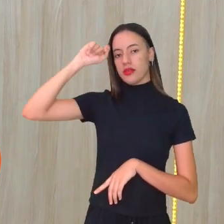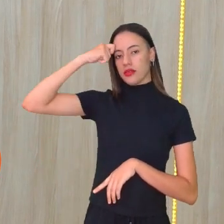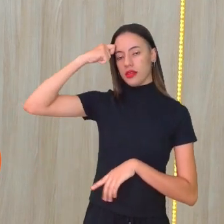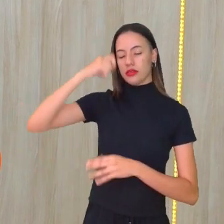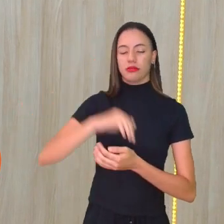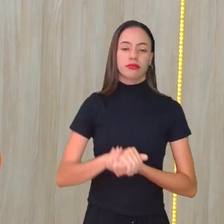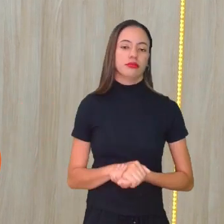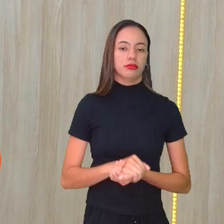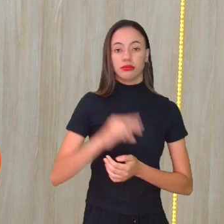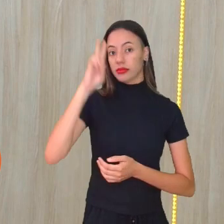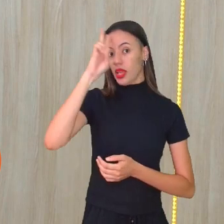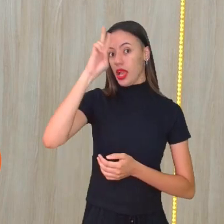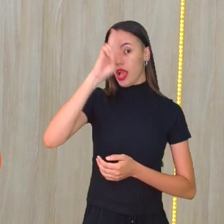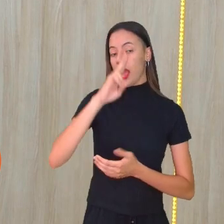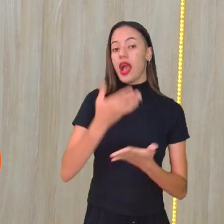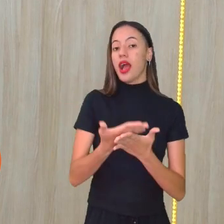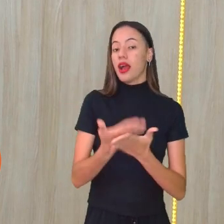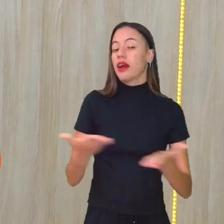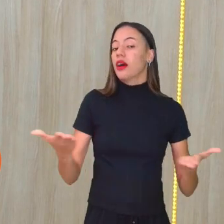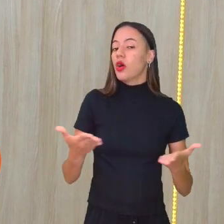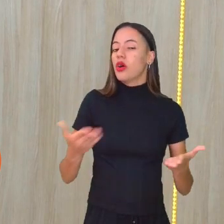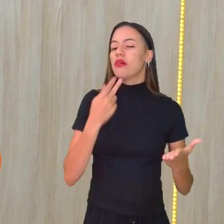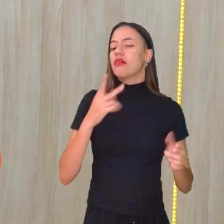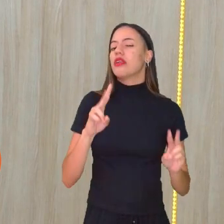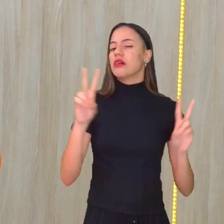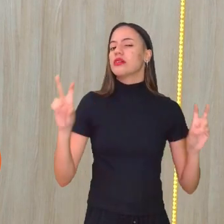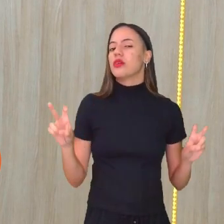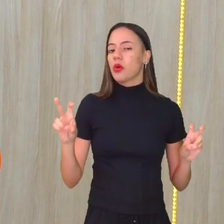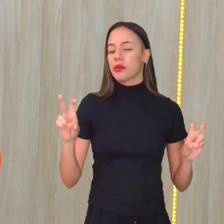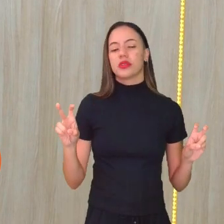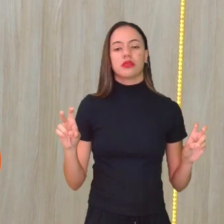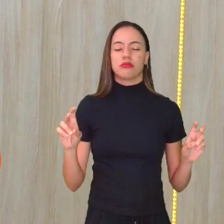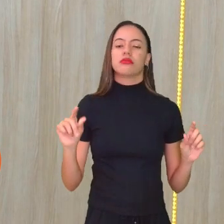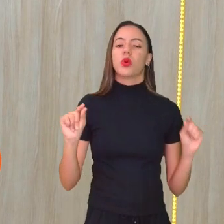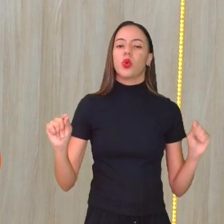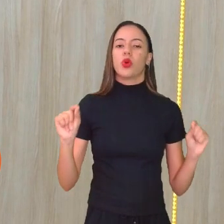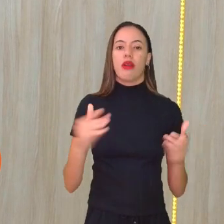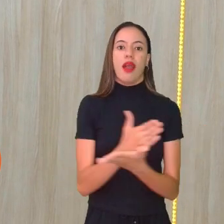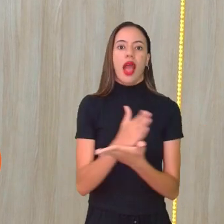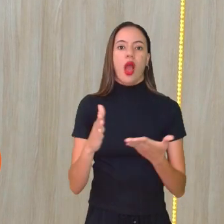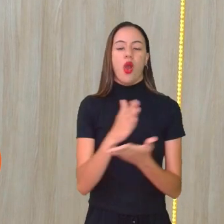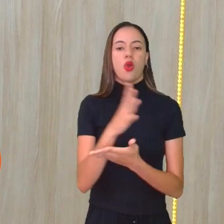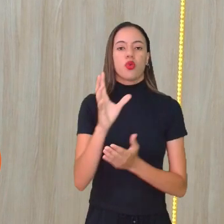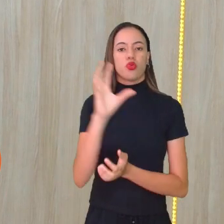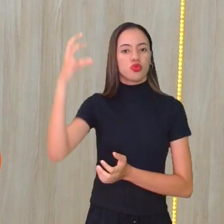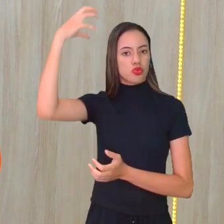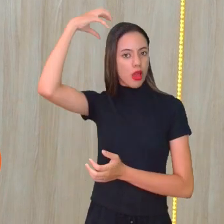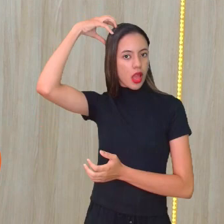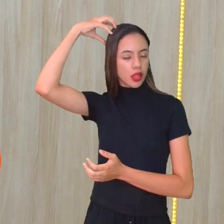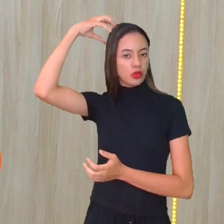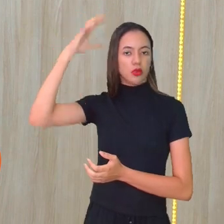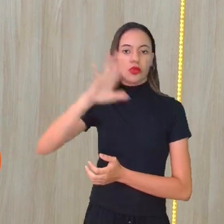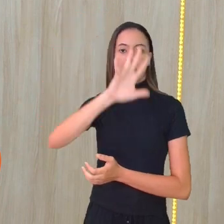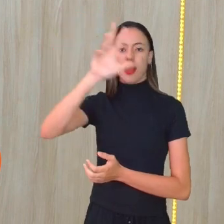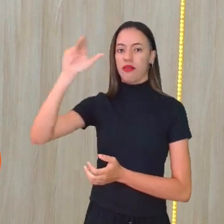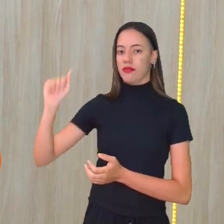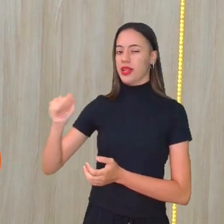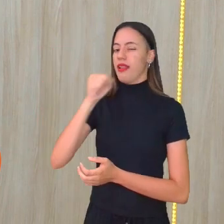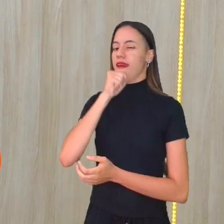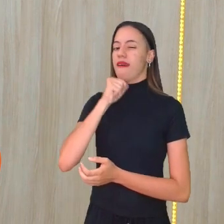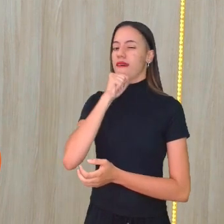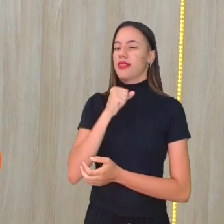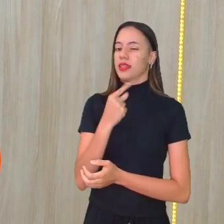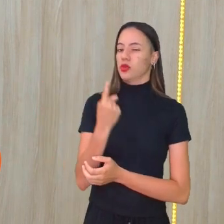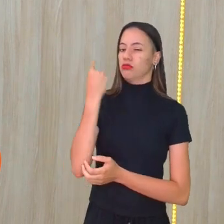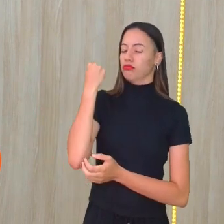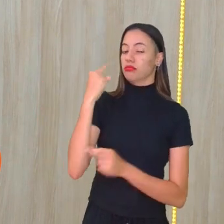aula de história de hoje, nós vamos falar um pouco a respeito de alguns reinos africanos antigos. Mas antes de começar a